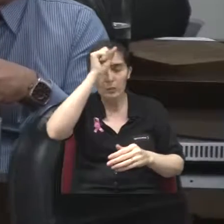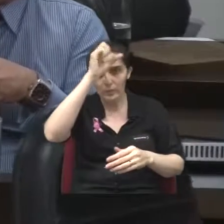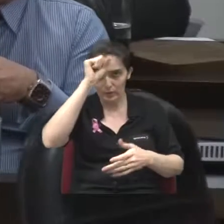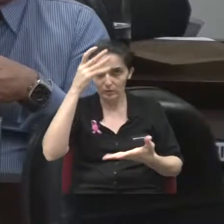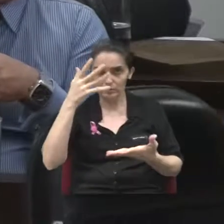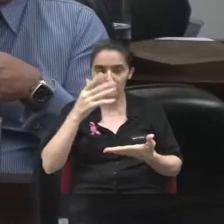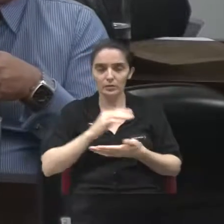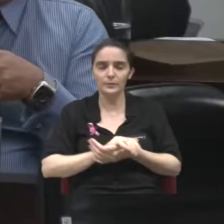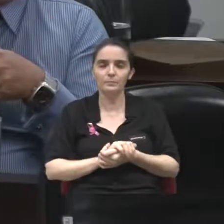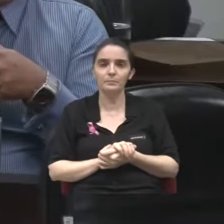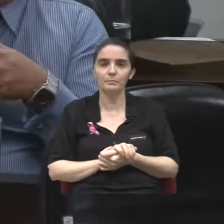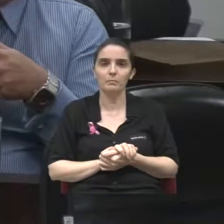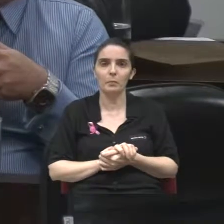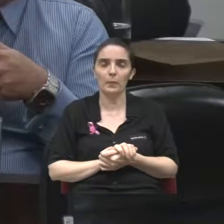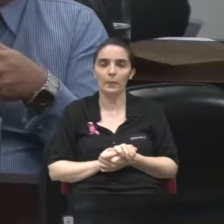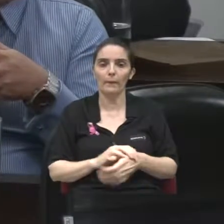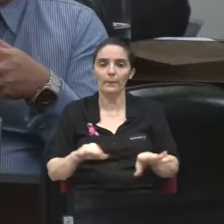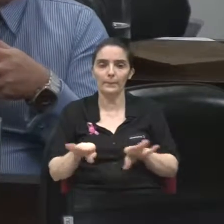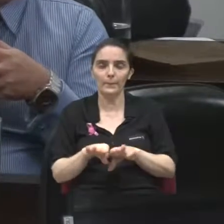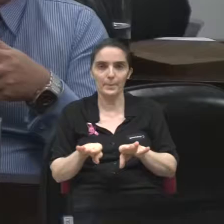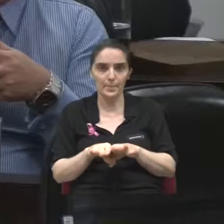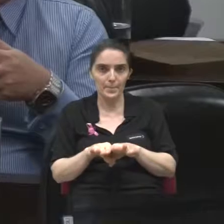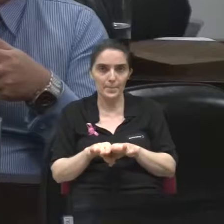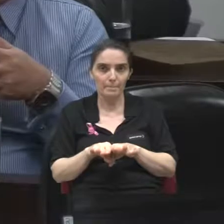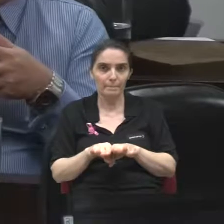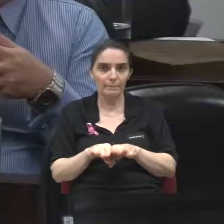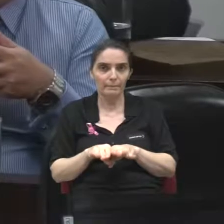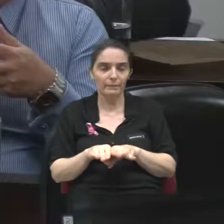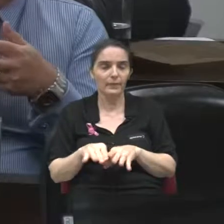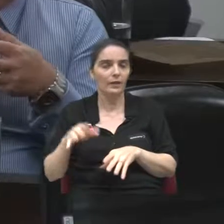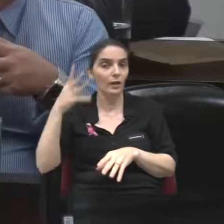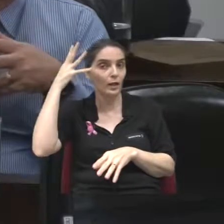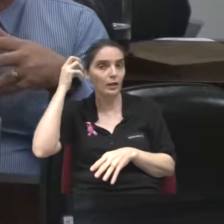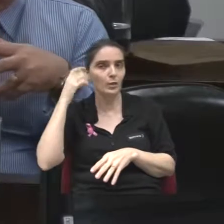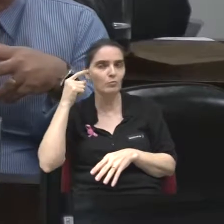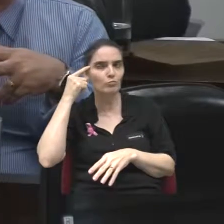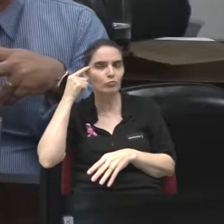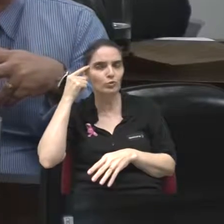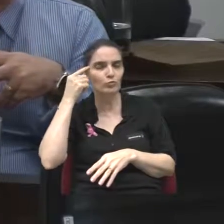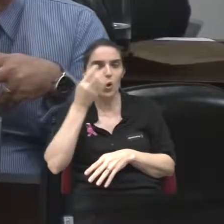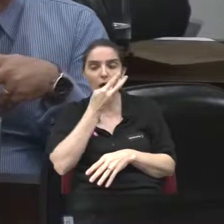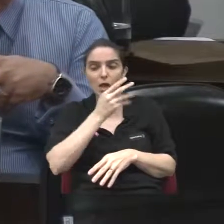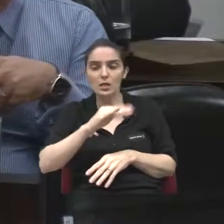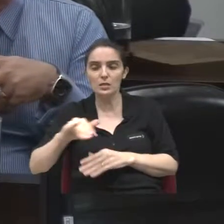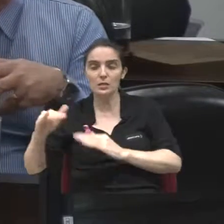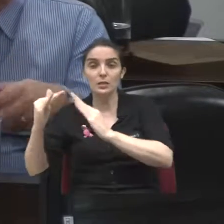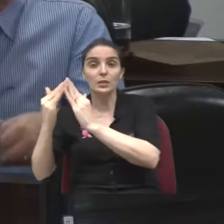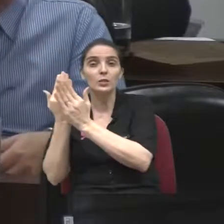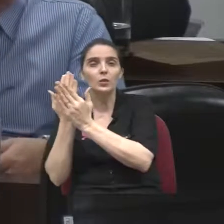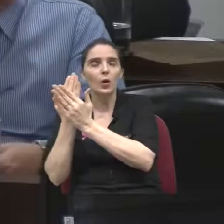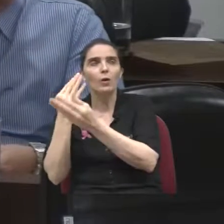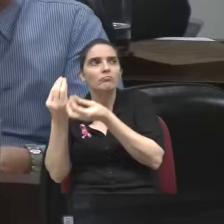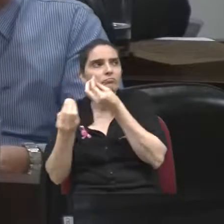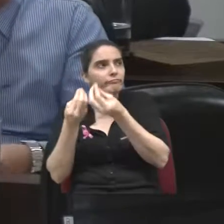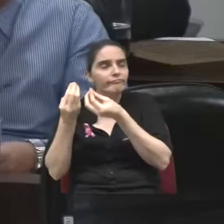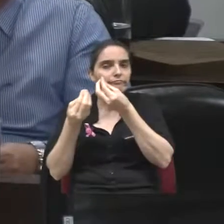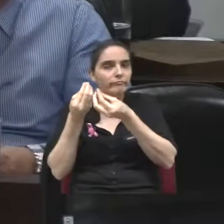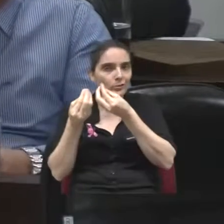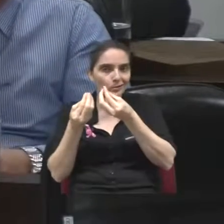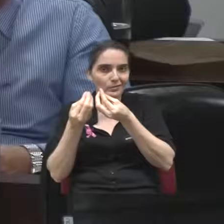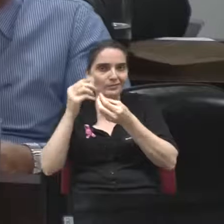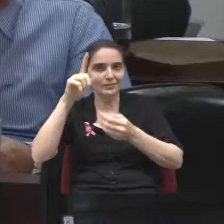coisa com relação às crianças nas escolas, porque elas se alimentam nas escolas. Aí nós